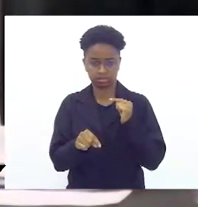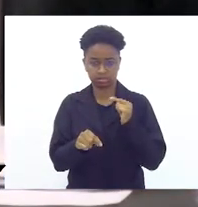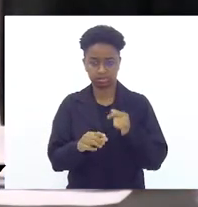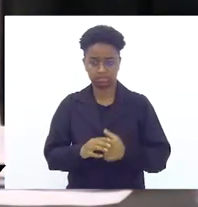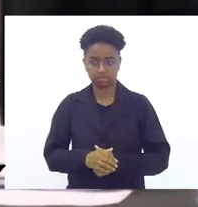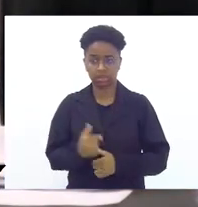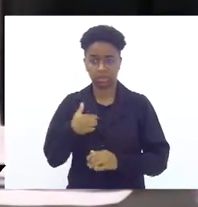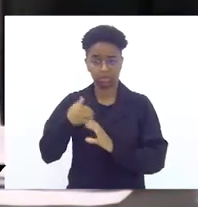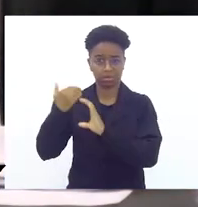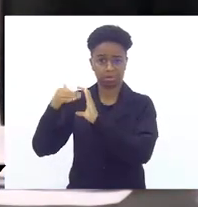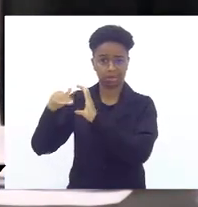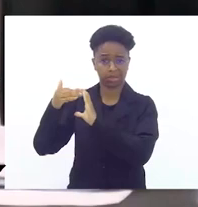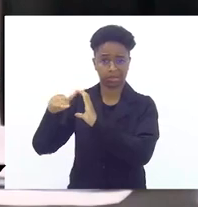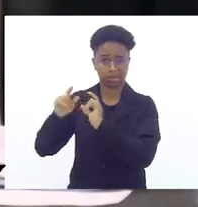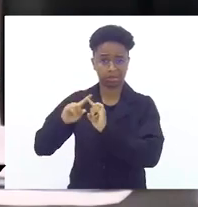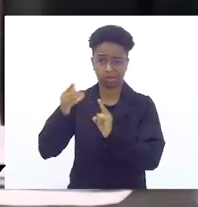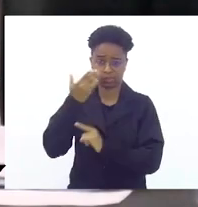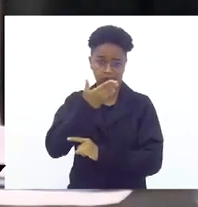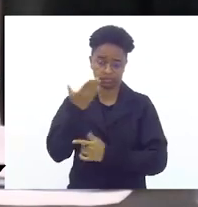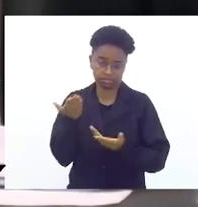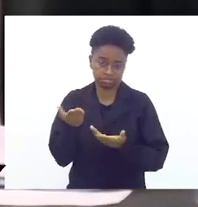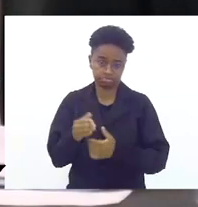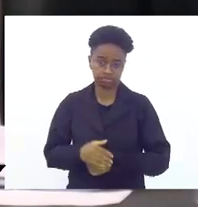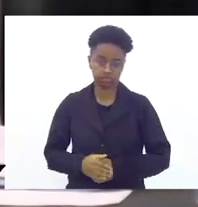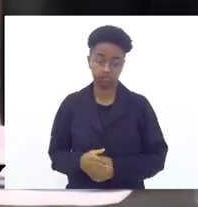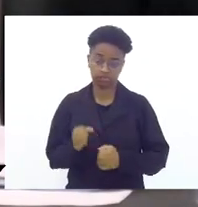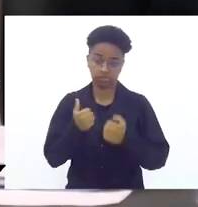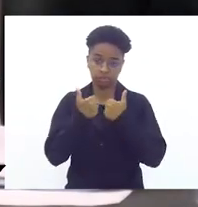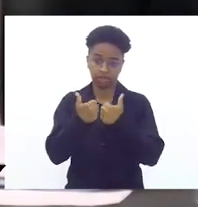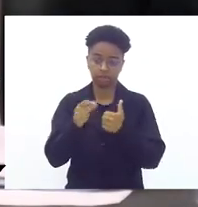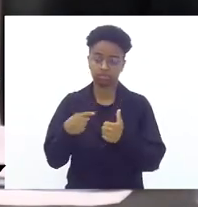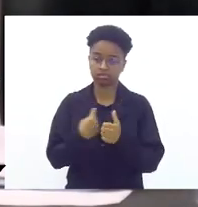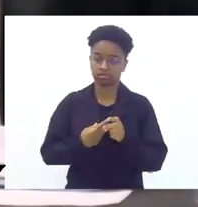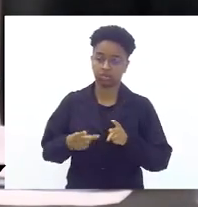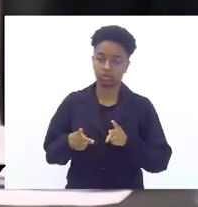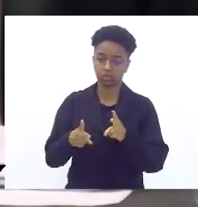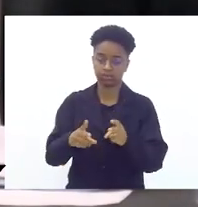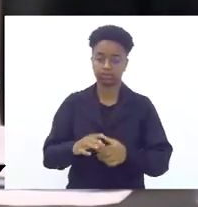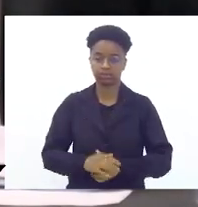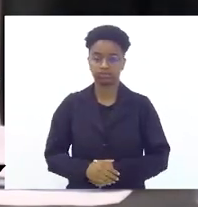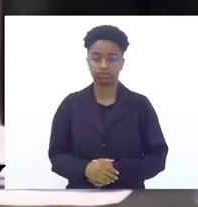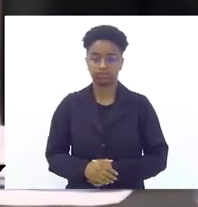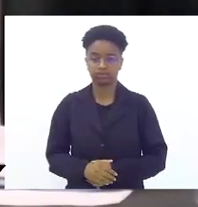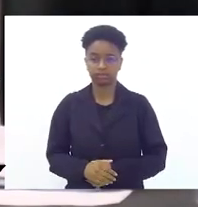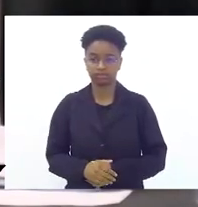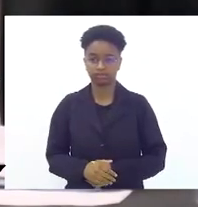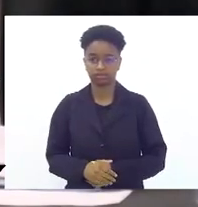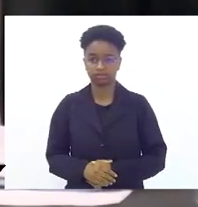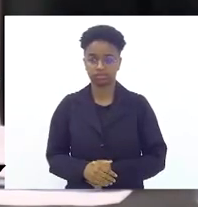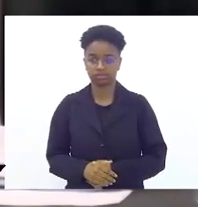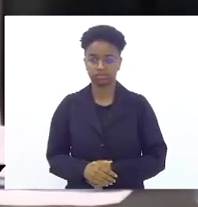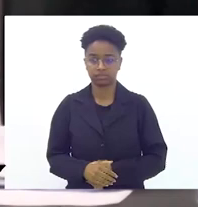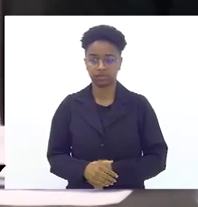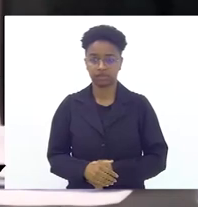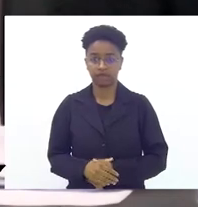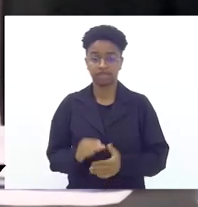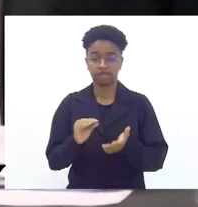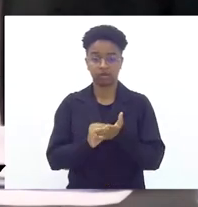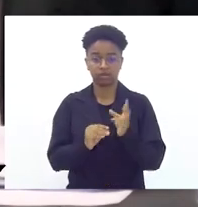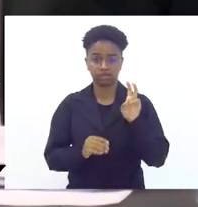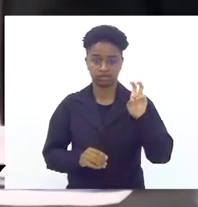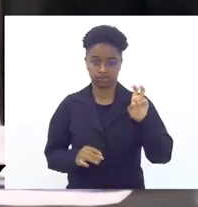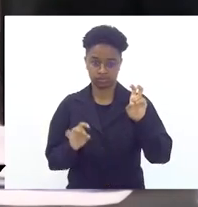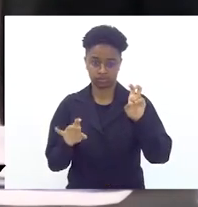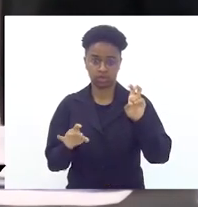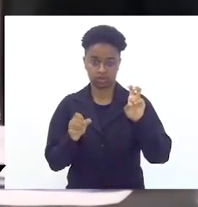eu até mandei uma mensagem para ela mas tudo bem Vamos então continuar o próximo estamos Já acabando faltam só mais cinco